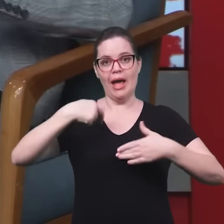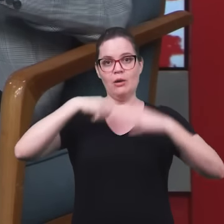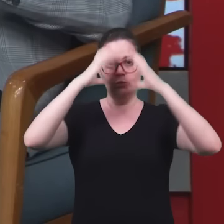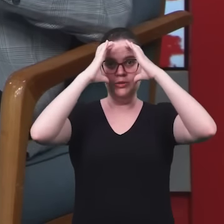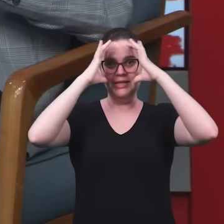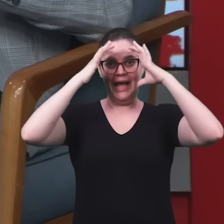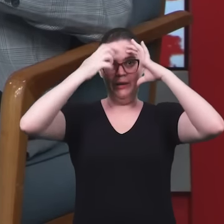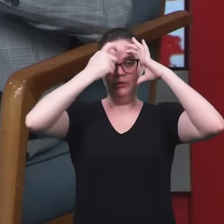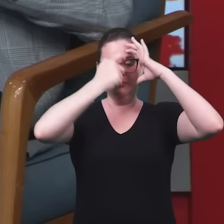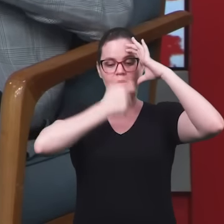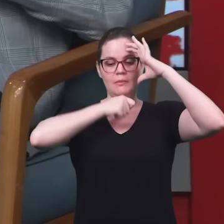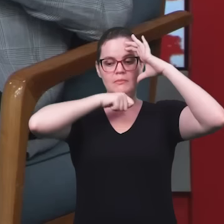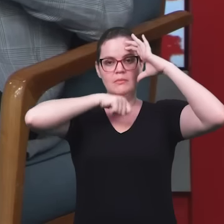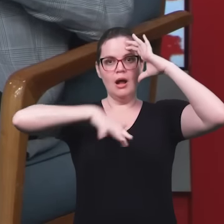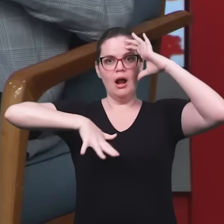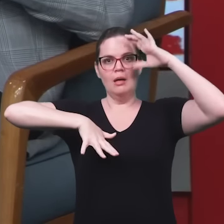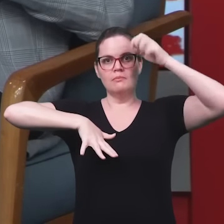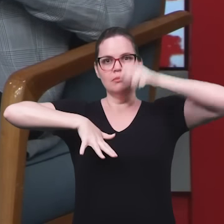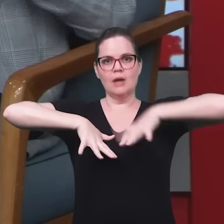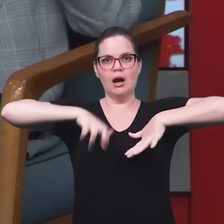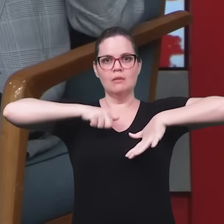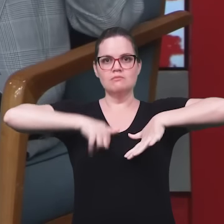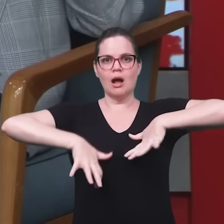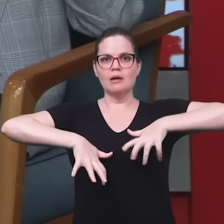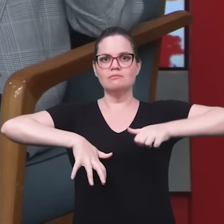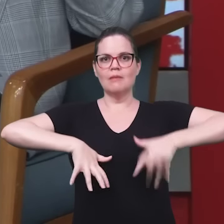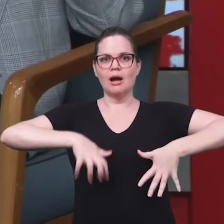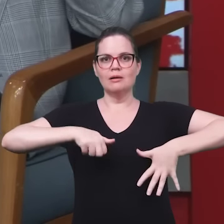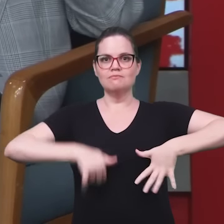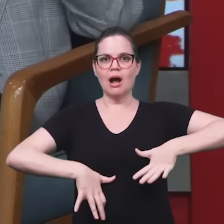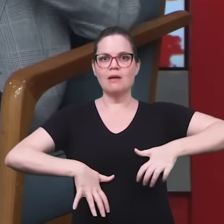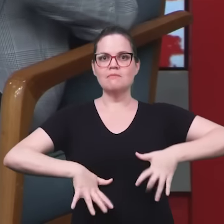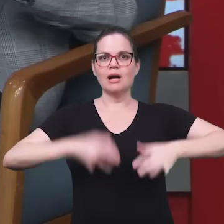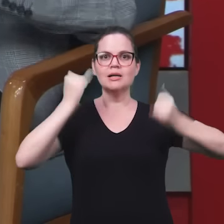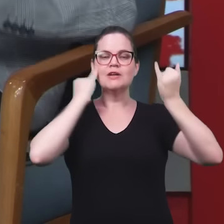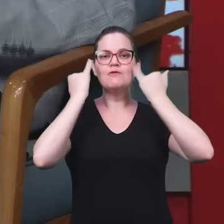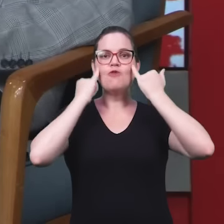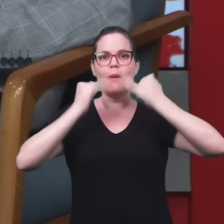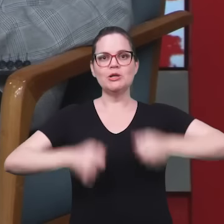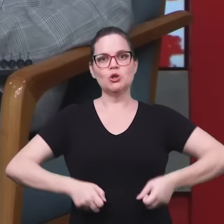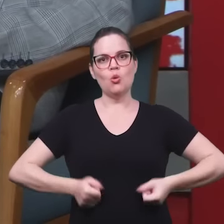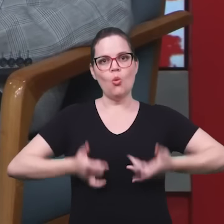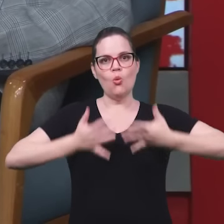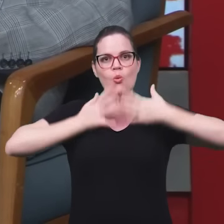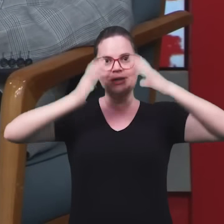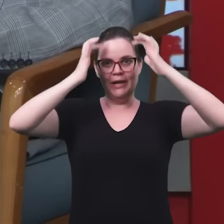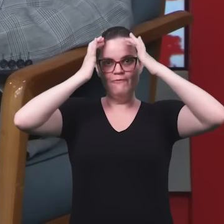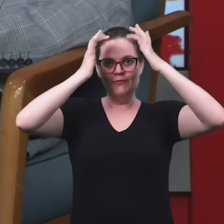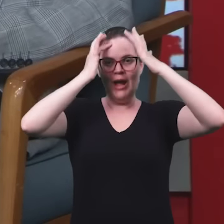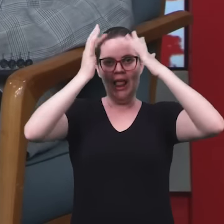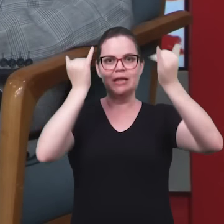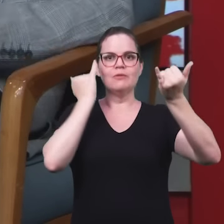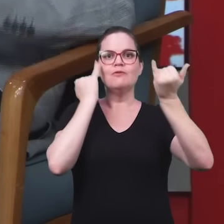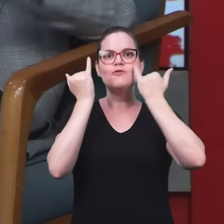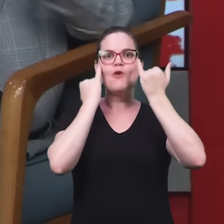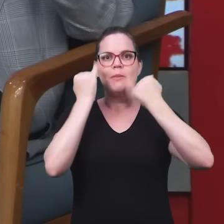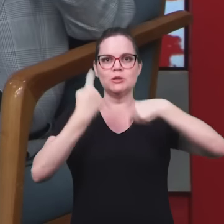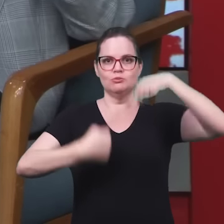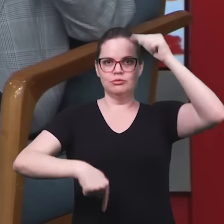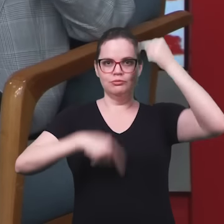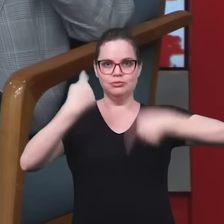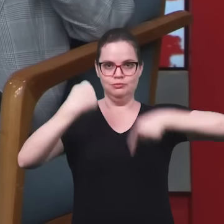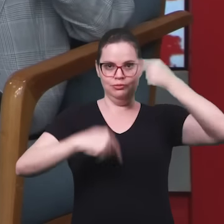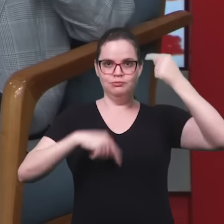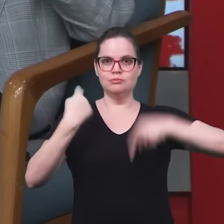E o que faz cérebro, então, a notícia de tudo isso. Então,